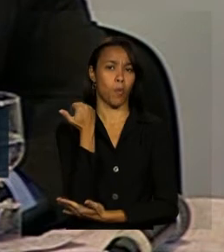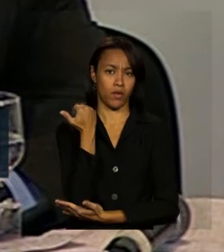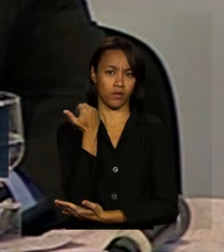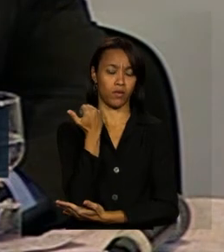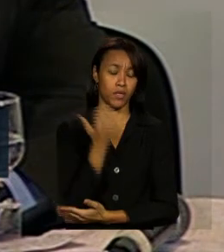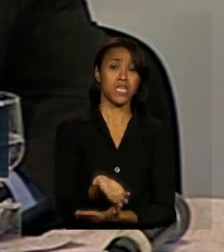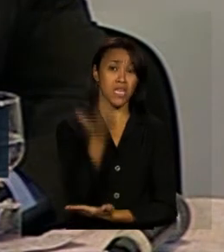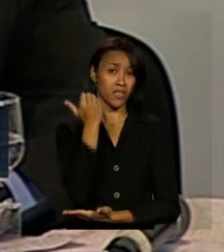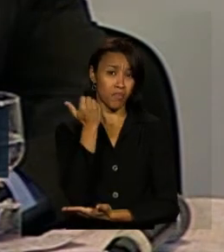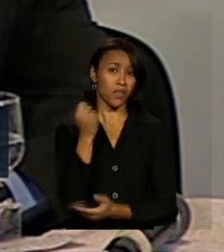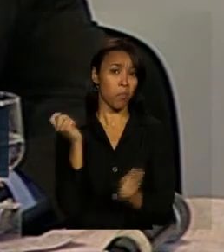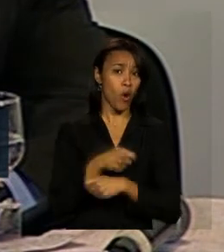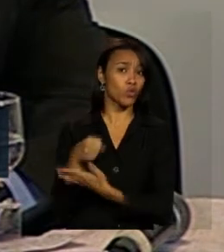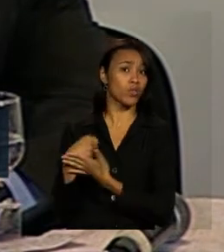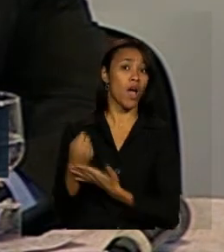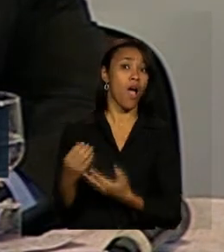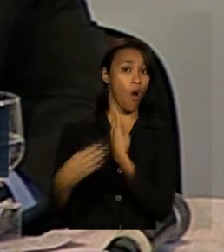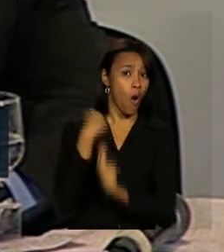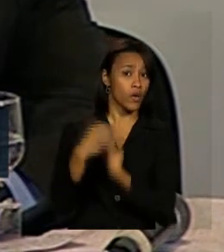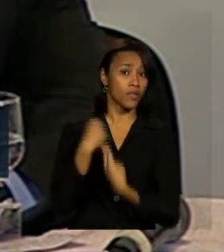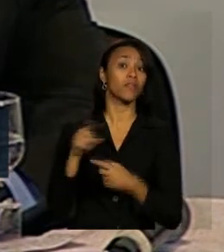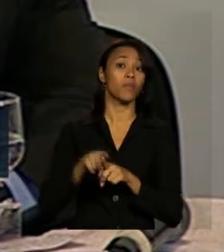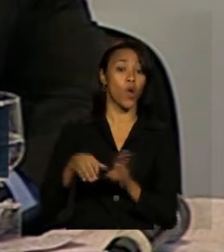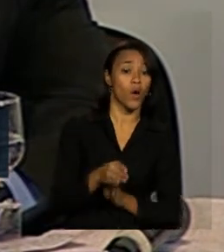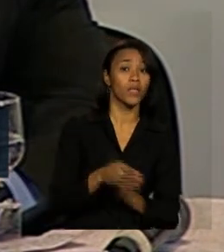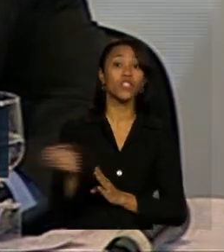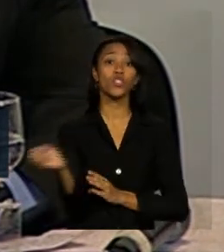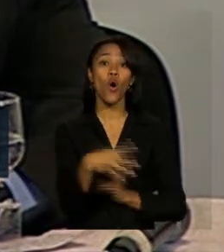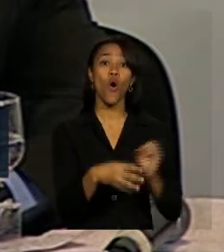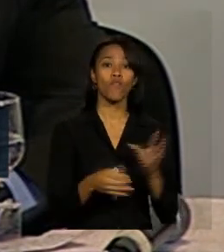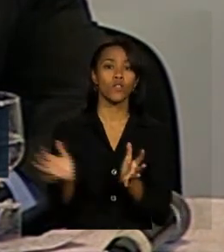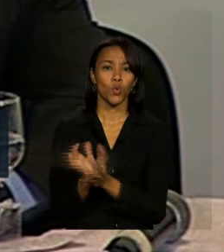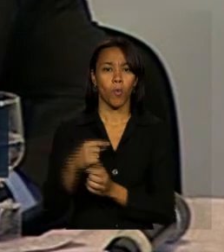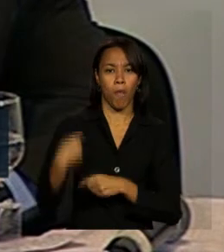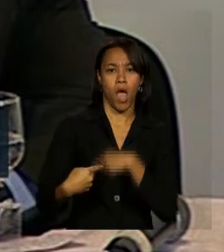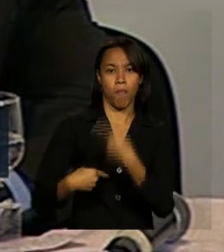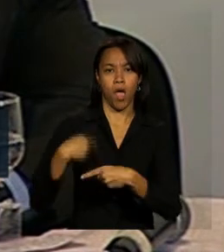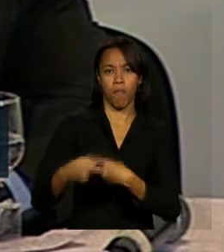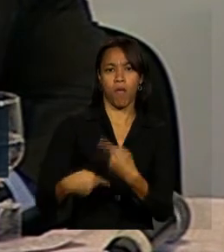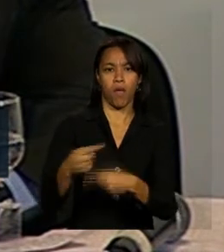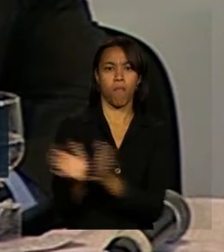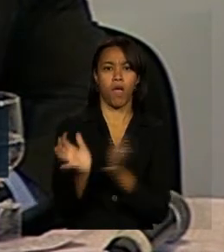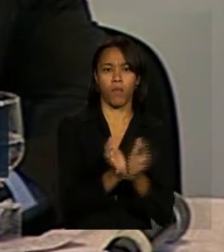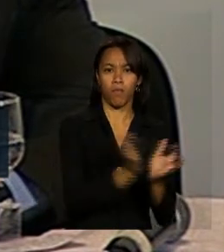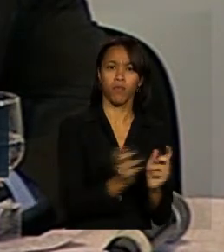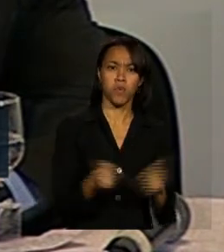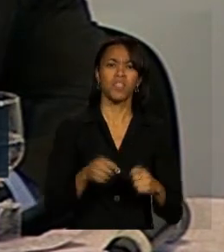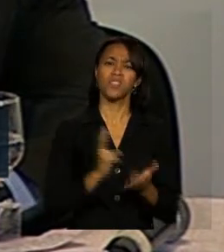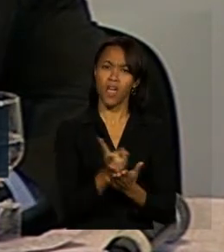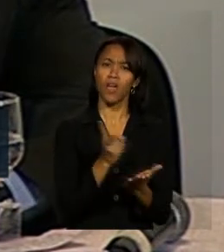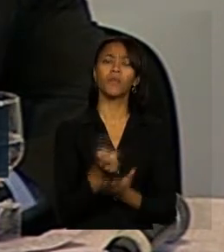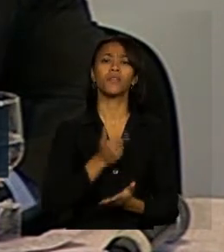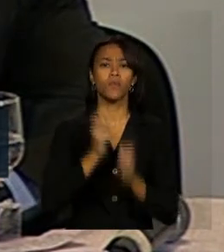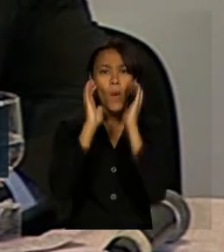passado pode nos conduzir a educar as novas gerações para relações étnico-raciais baseadas no respeito